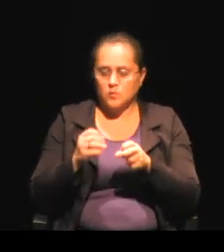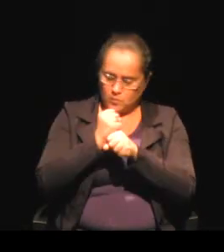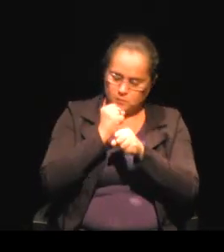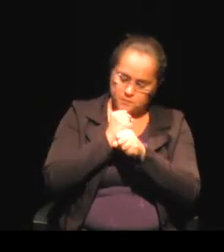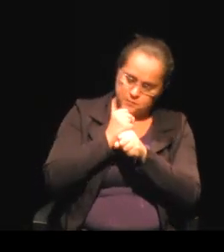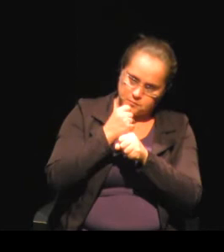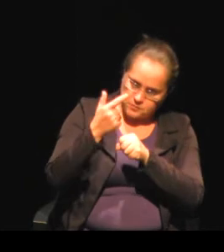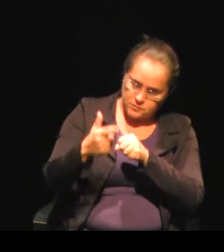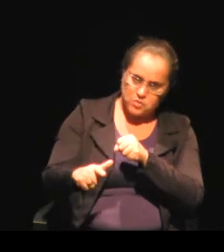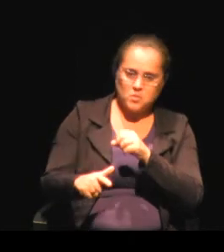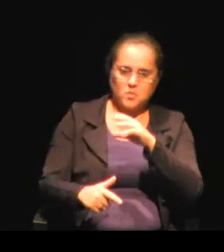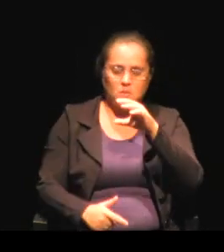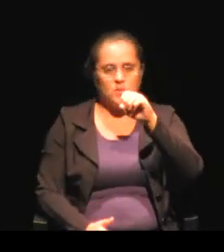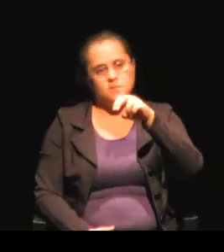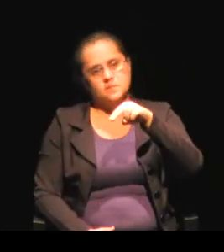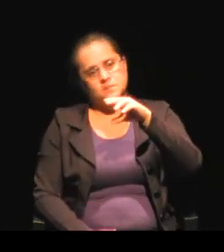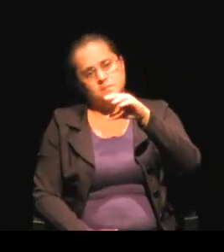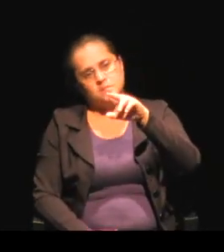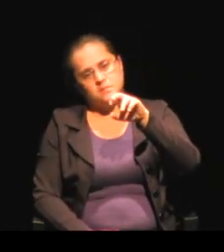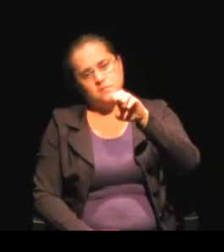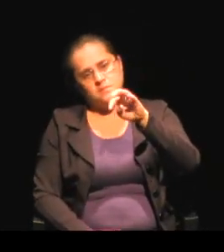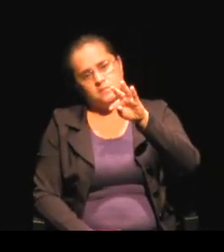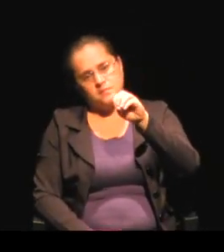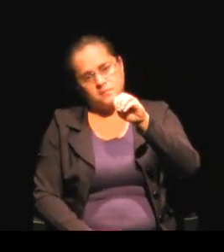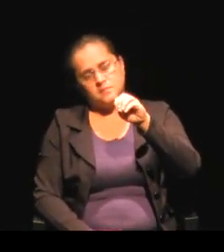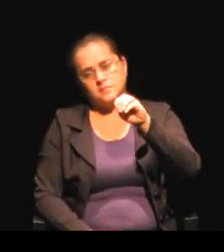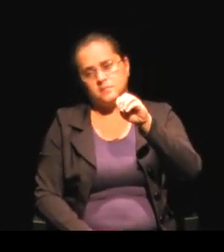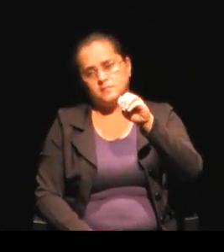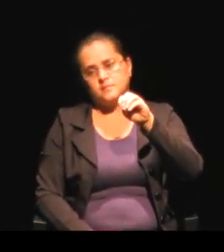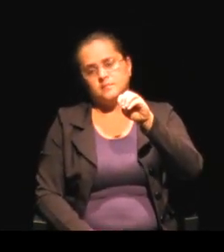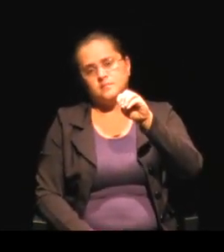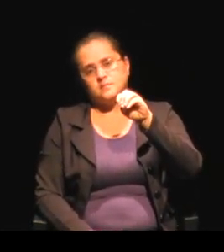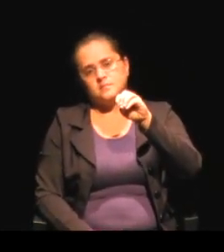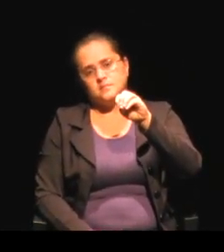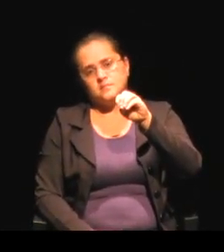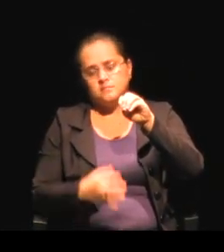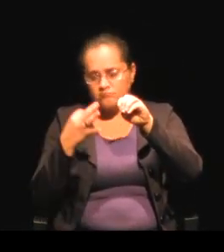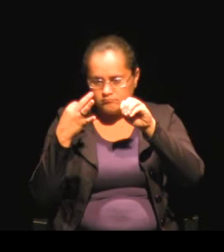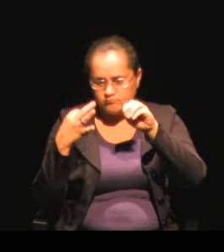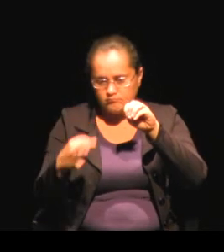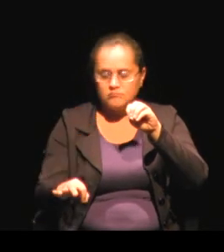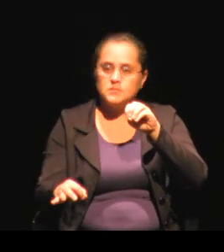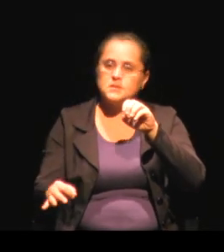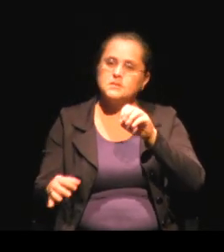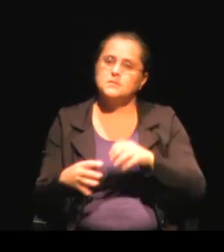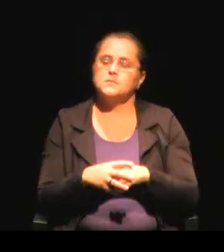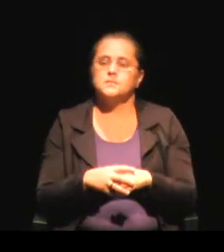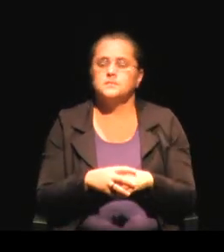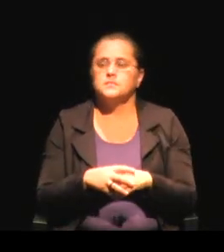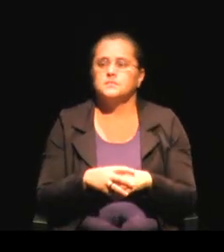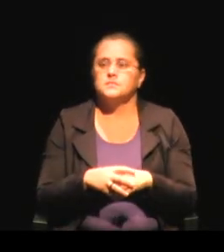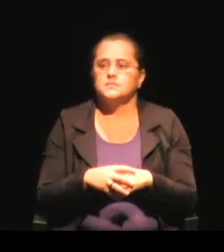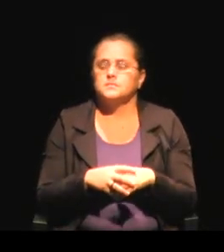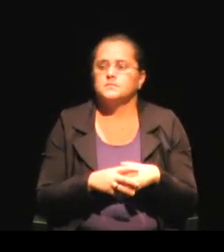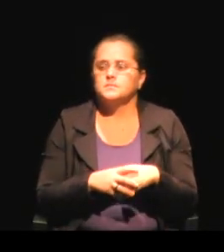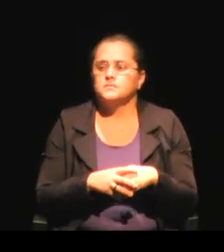essa reconexão com a Avenida São João também, através desse outro... Esse é o mesmo corte, olhando para o outro lado, aqui o edifício dos